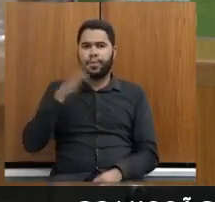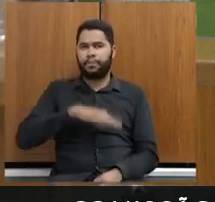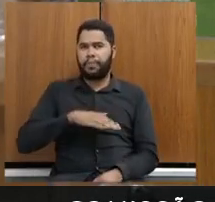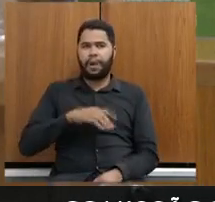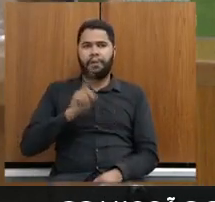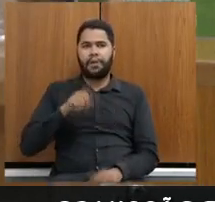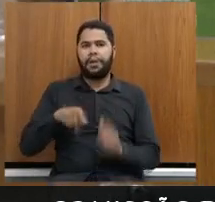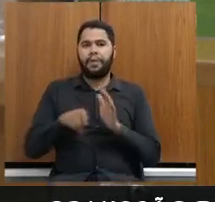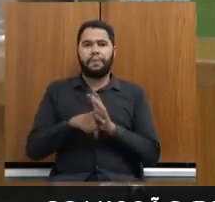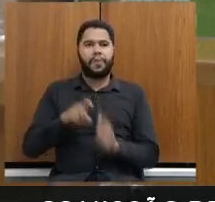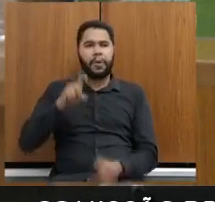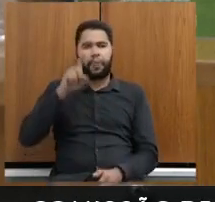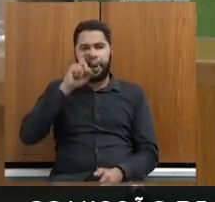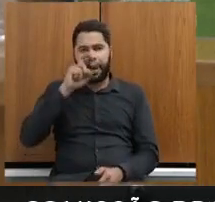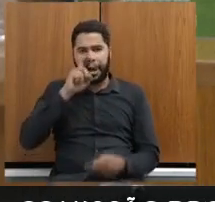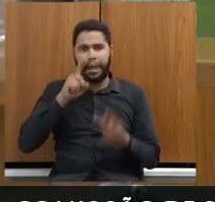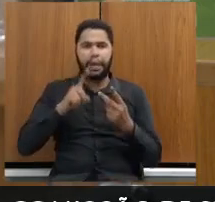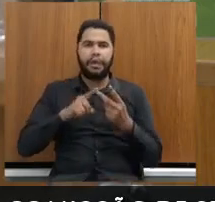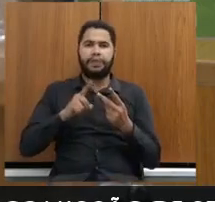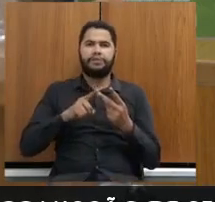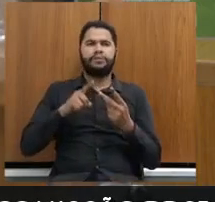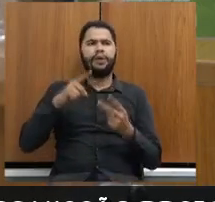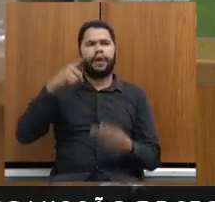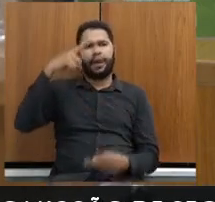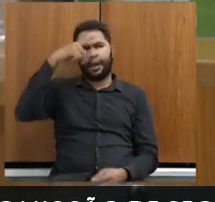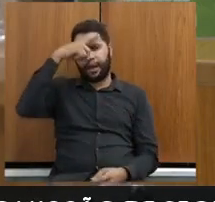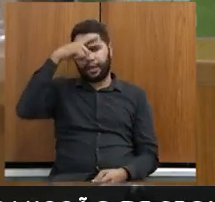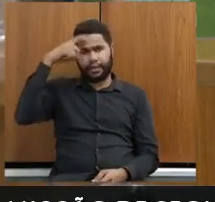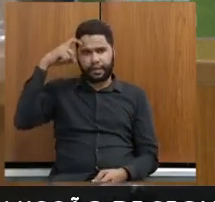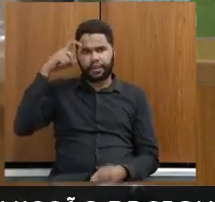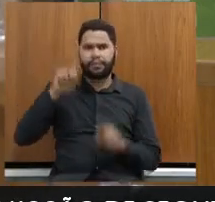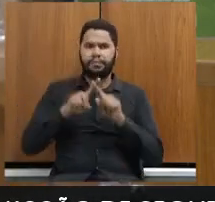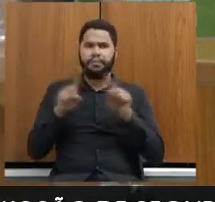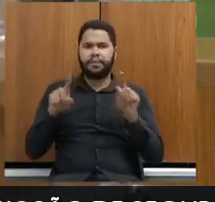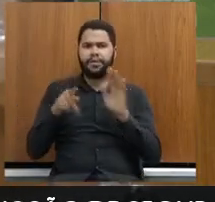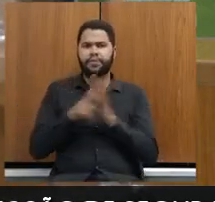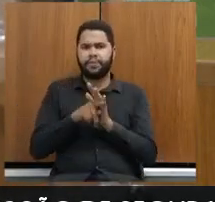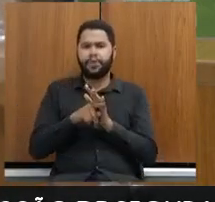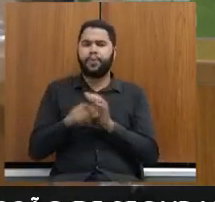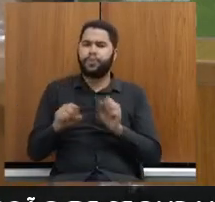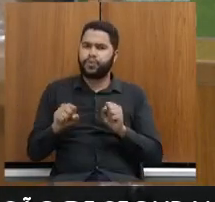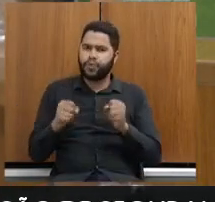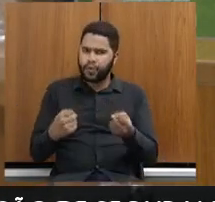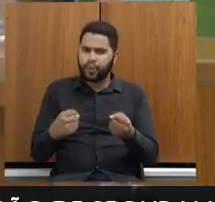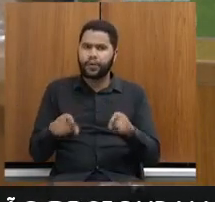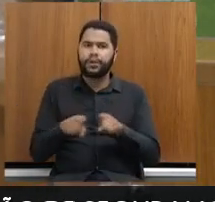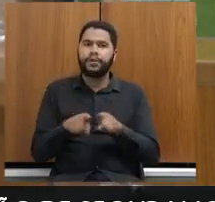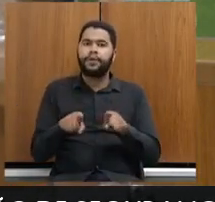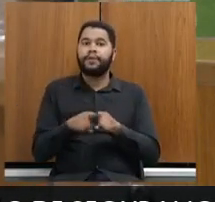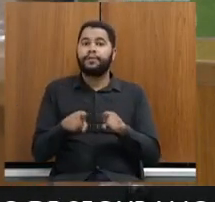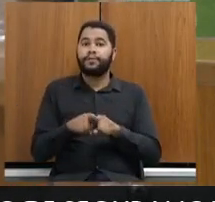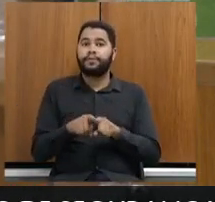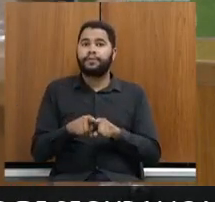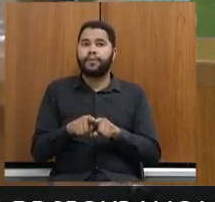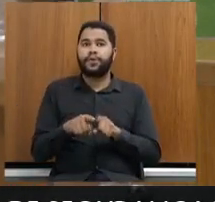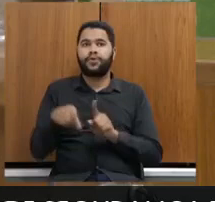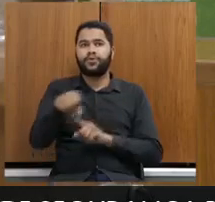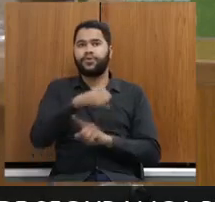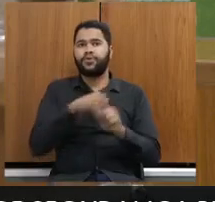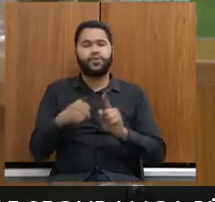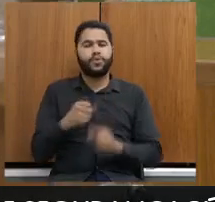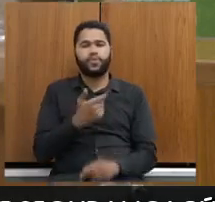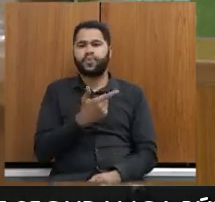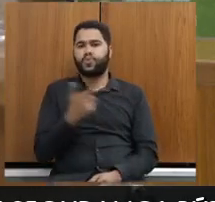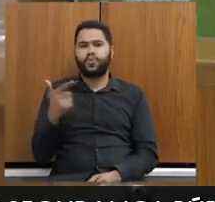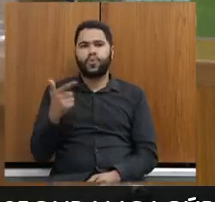governo de Aécio e Anastasia que foram muitos parceiros mas como se fala de segurança e Defesa Social e nós